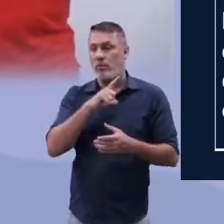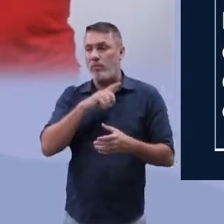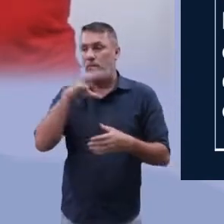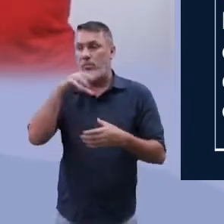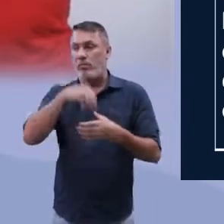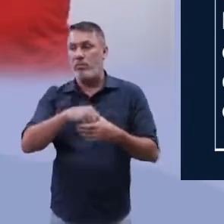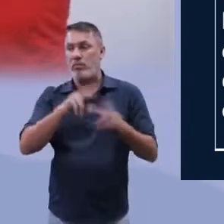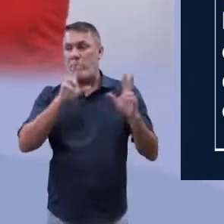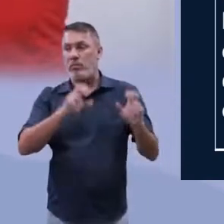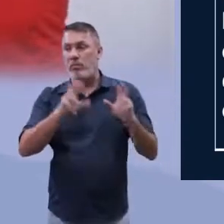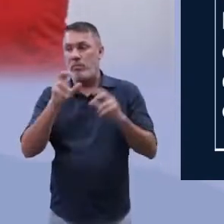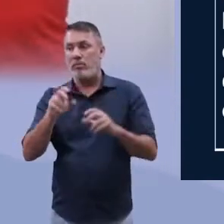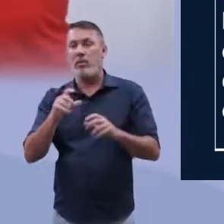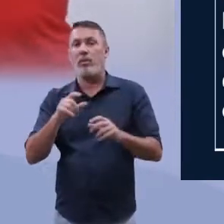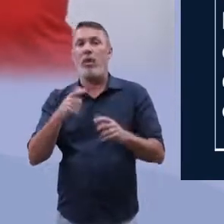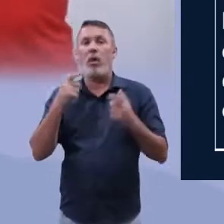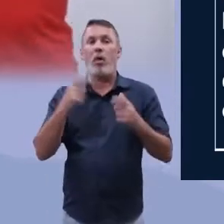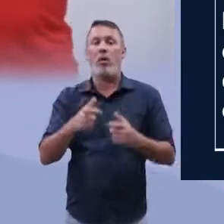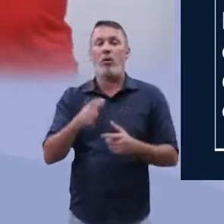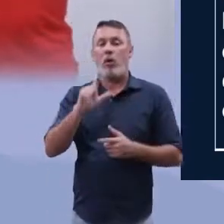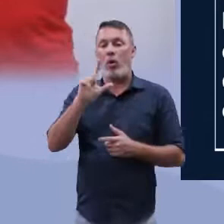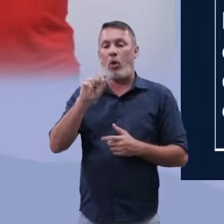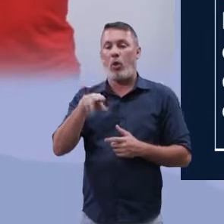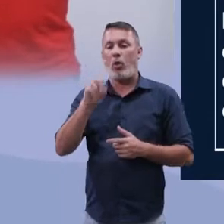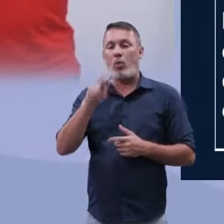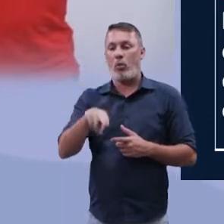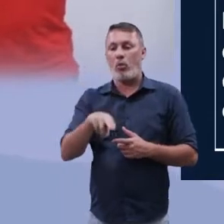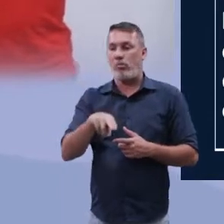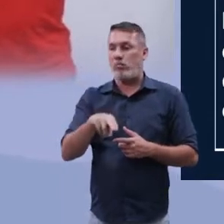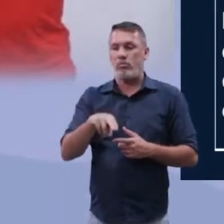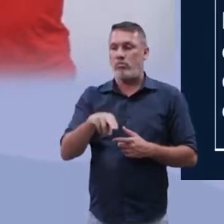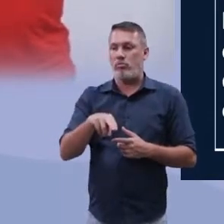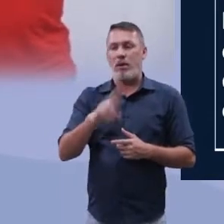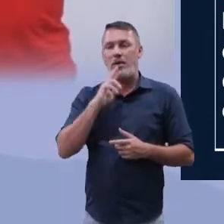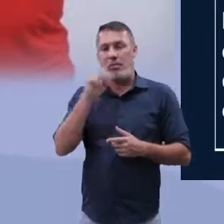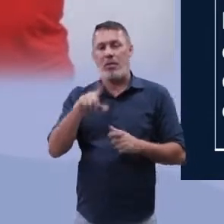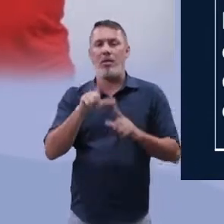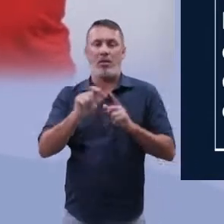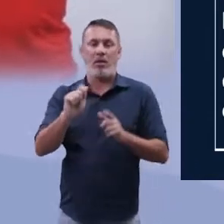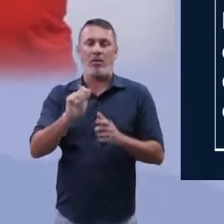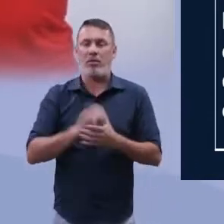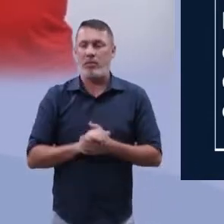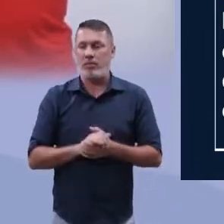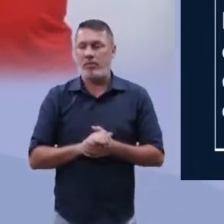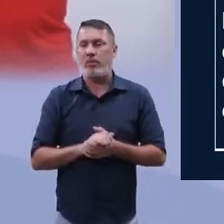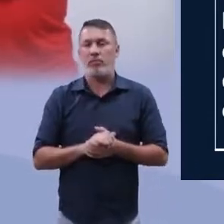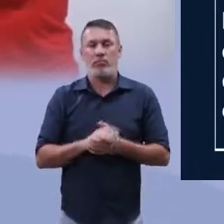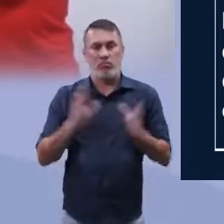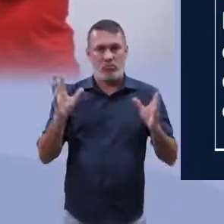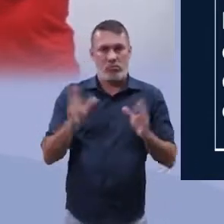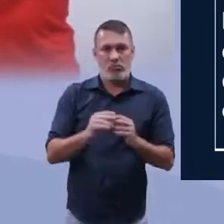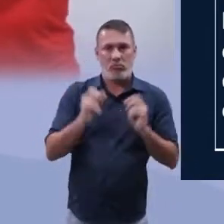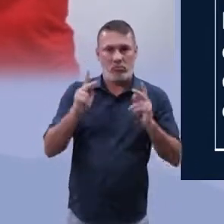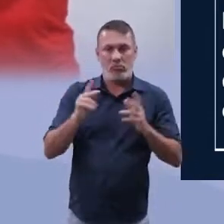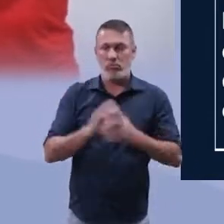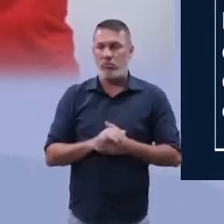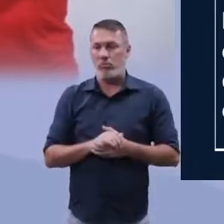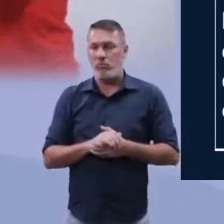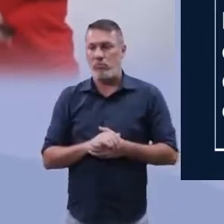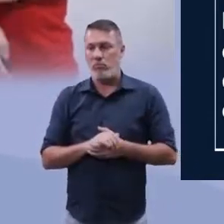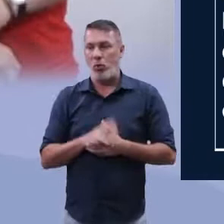Eu falaria neither, ou então neither do I, né? Eu também não.